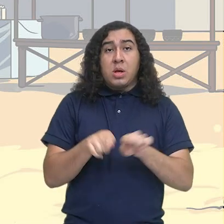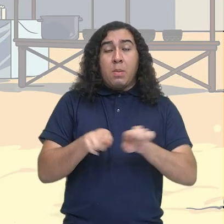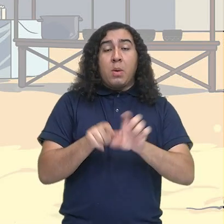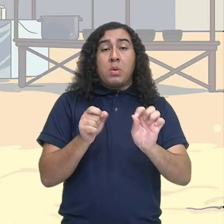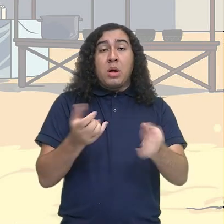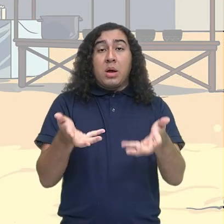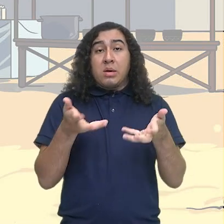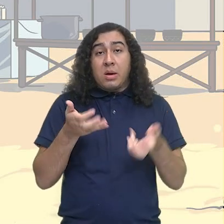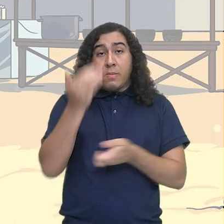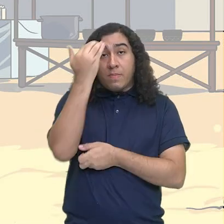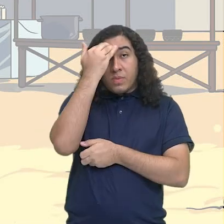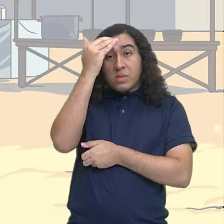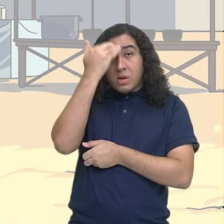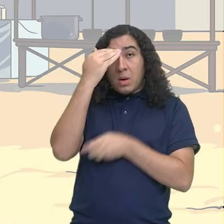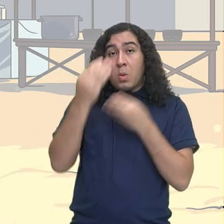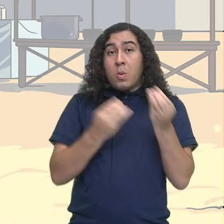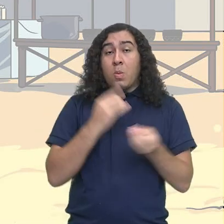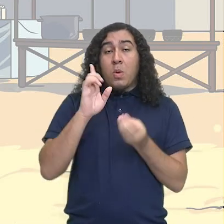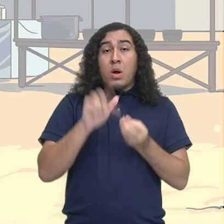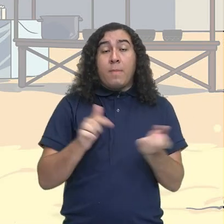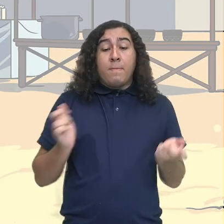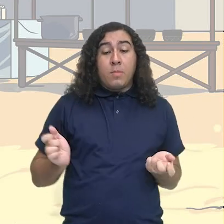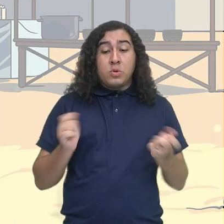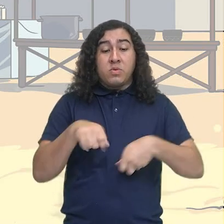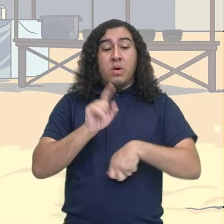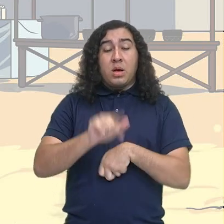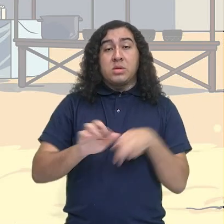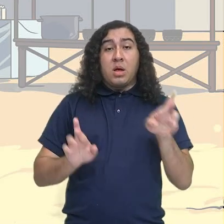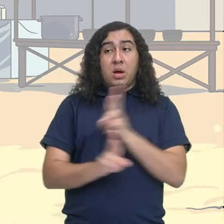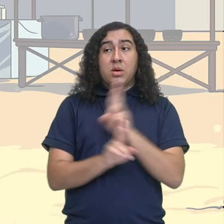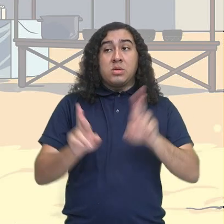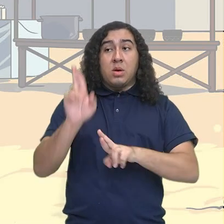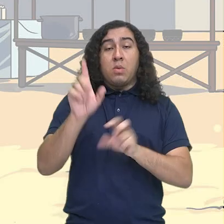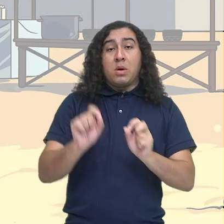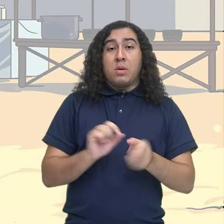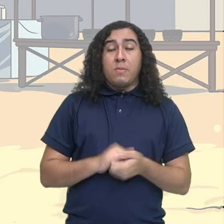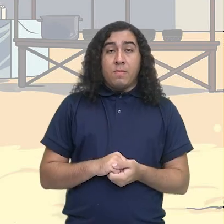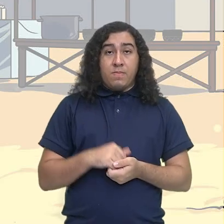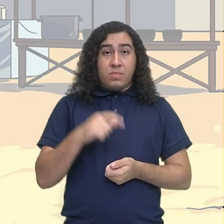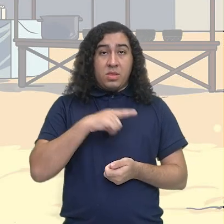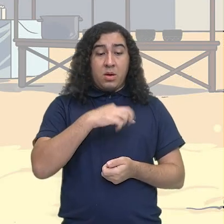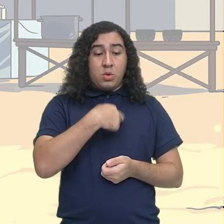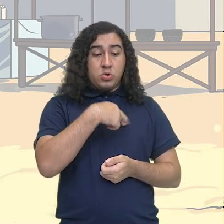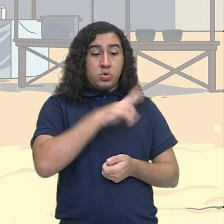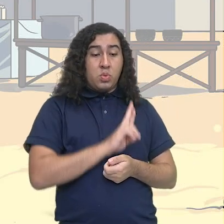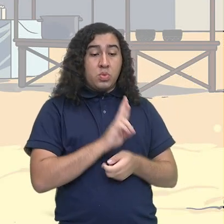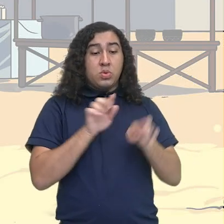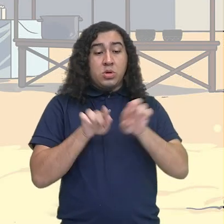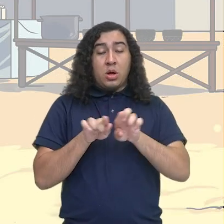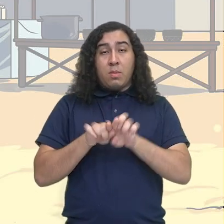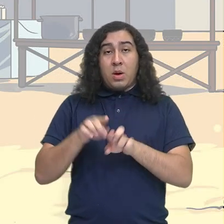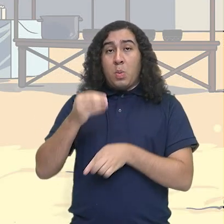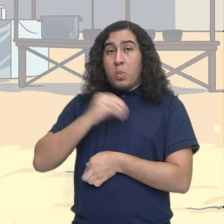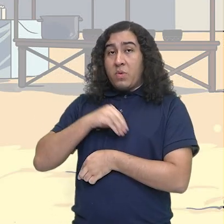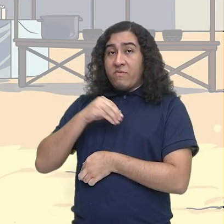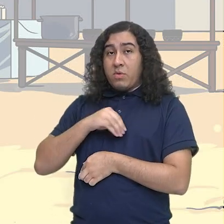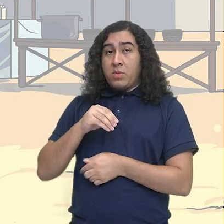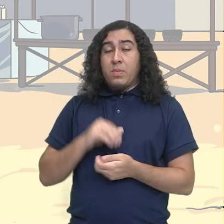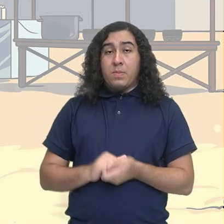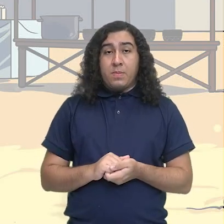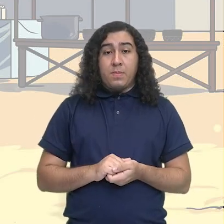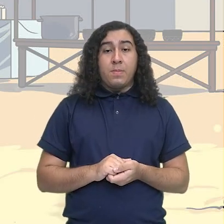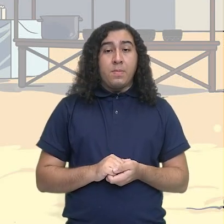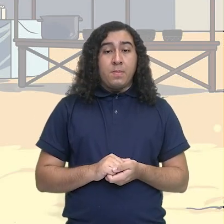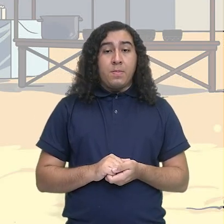busca entender como se dá essa relação entre o sagrado e o profano, ou